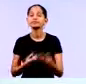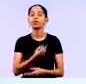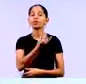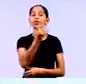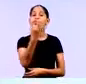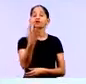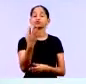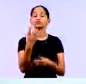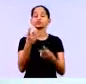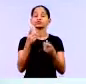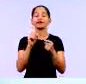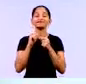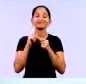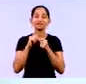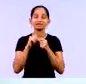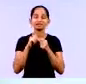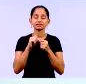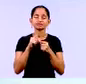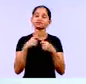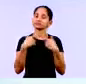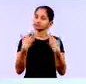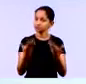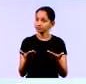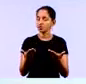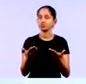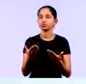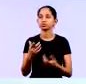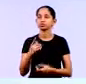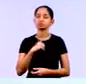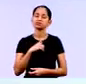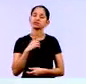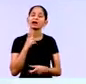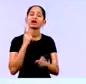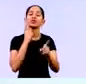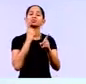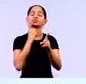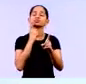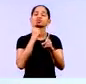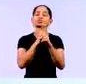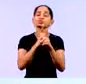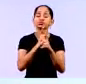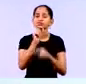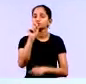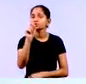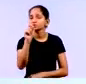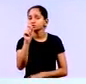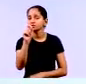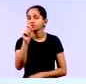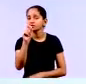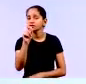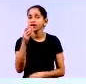Quantidade a produzir. E onde é que eu vou buscar essa informação?